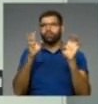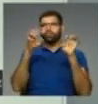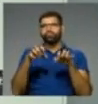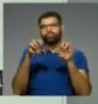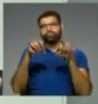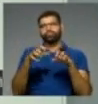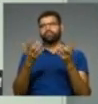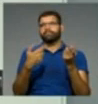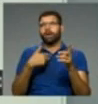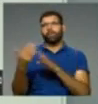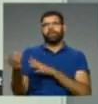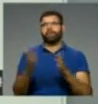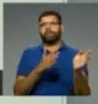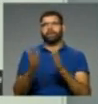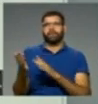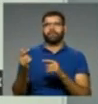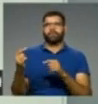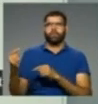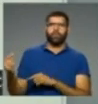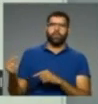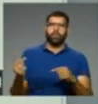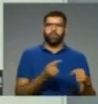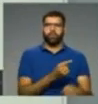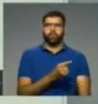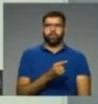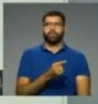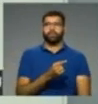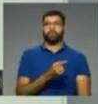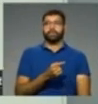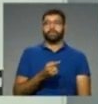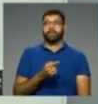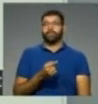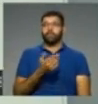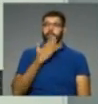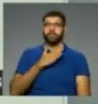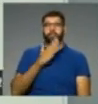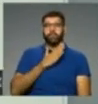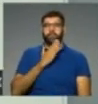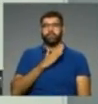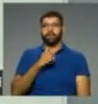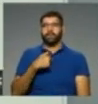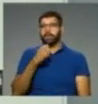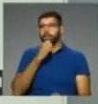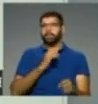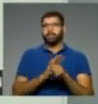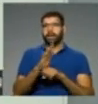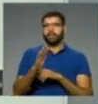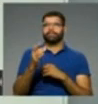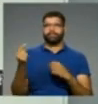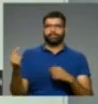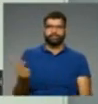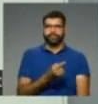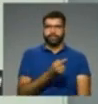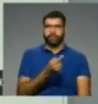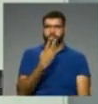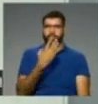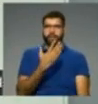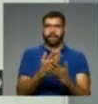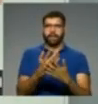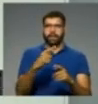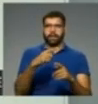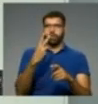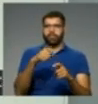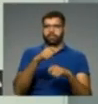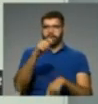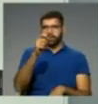fracos. O vento é de oeste ou noroeste, fraco a moderado, e a agitação marítima é de oeste com 1 a 2 metros.